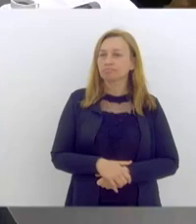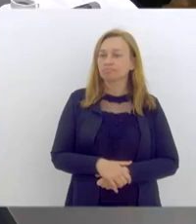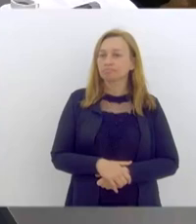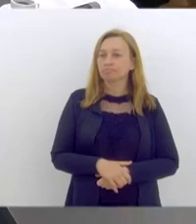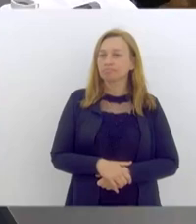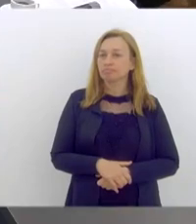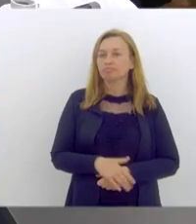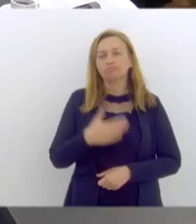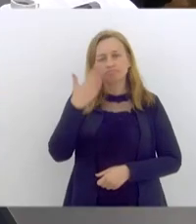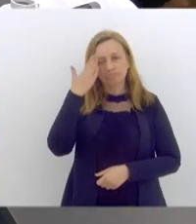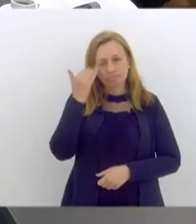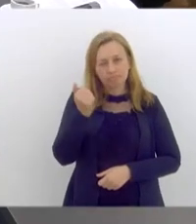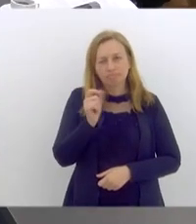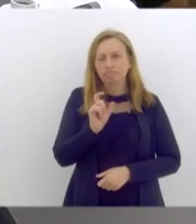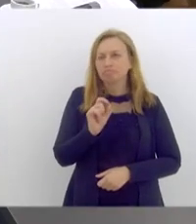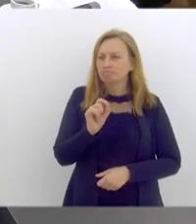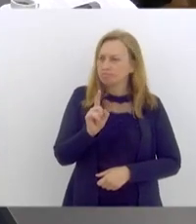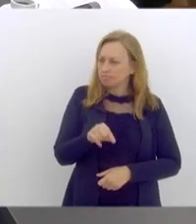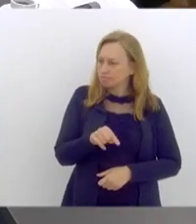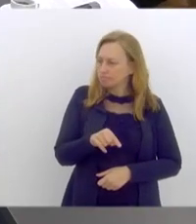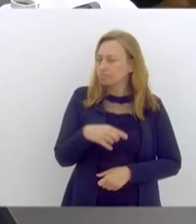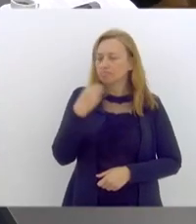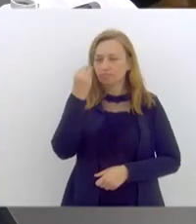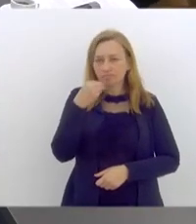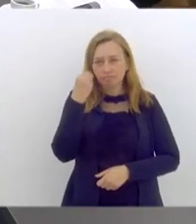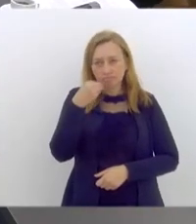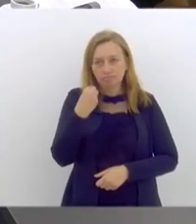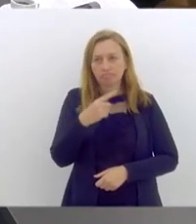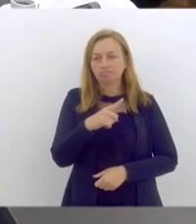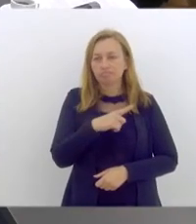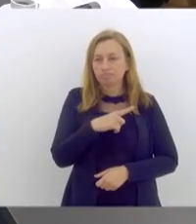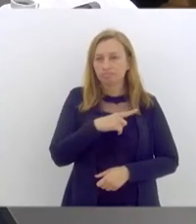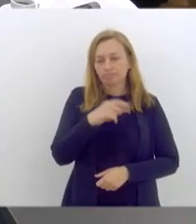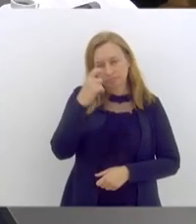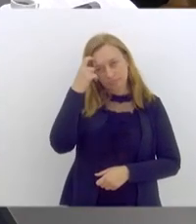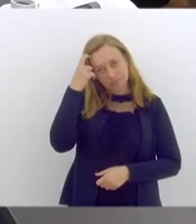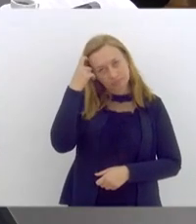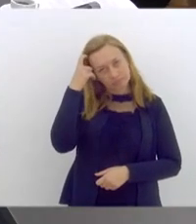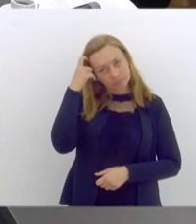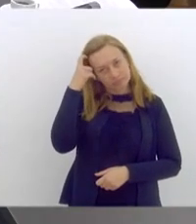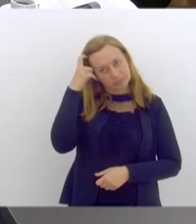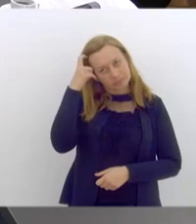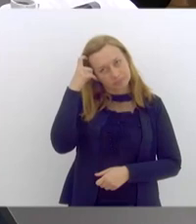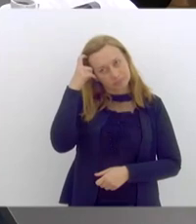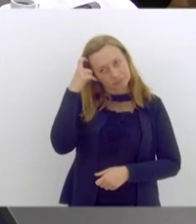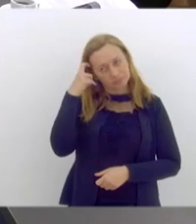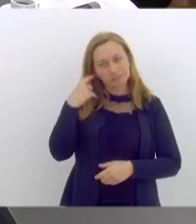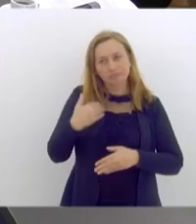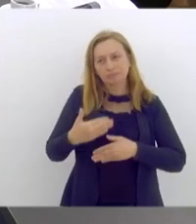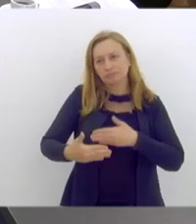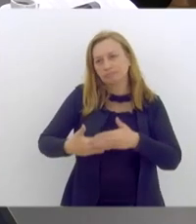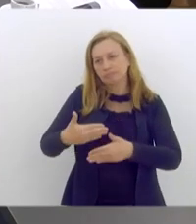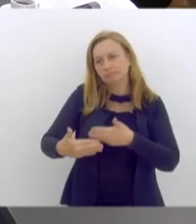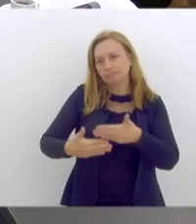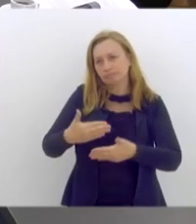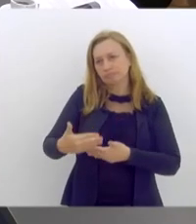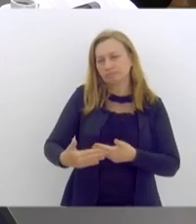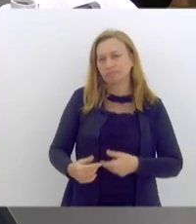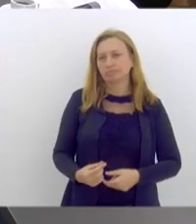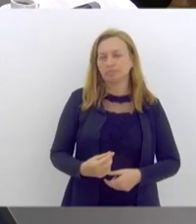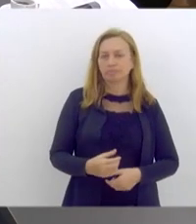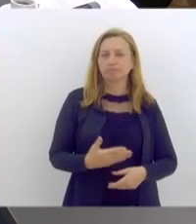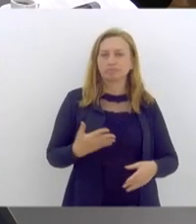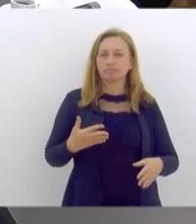mas a gente sabe o que que é a gente tem experiência dos dois lados do balcão o que que é um processo tramitar em duas